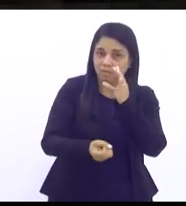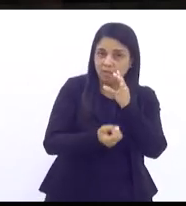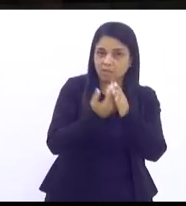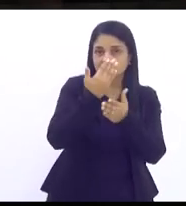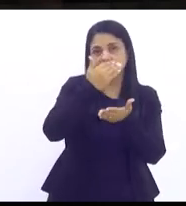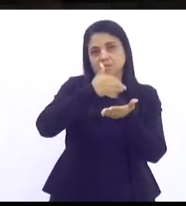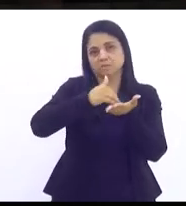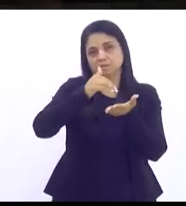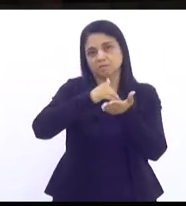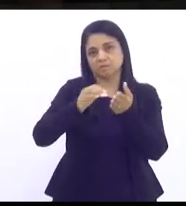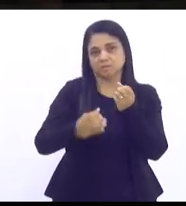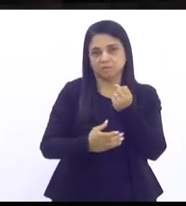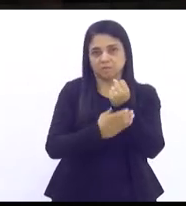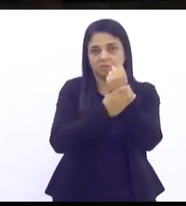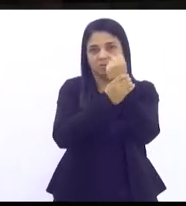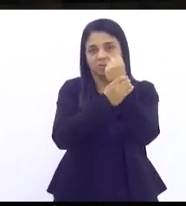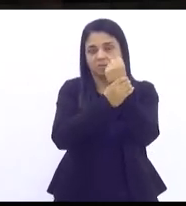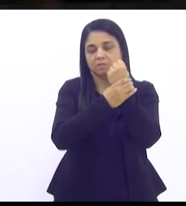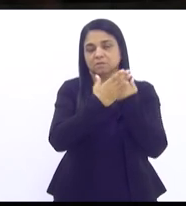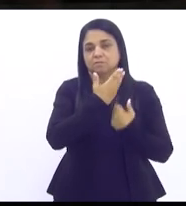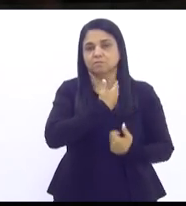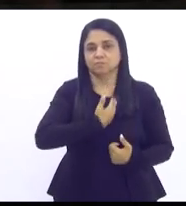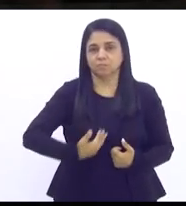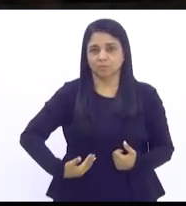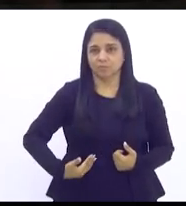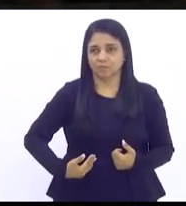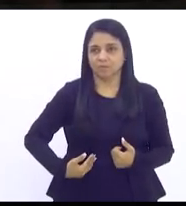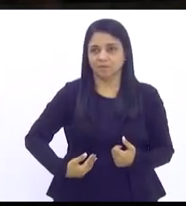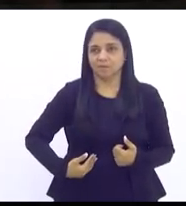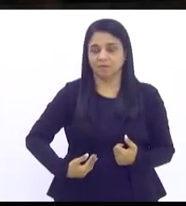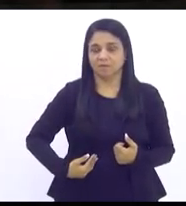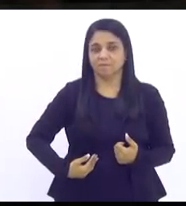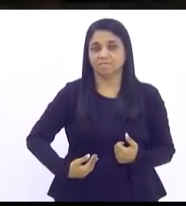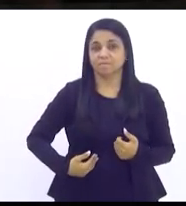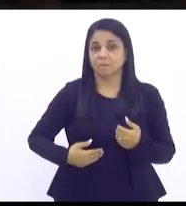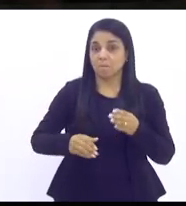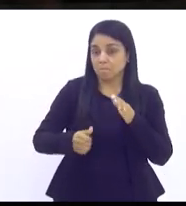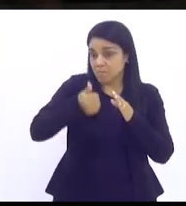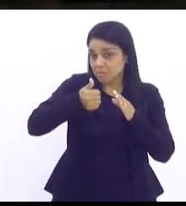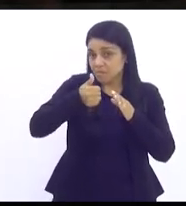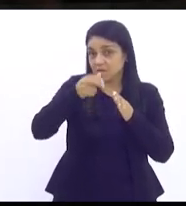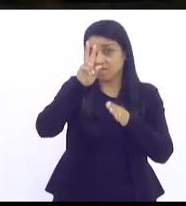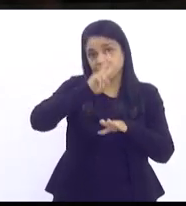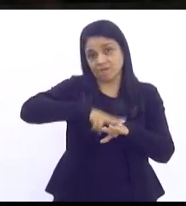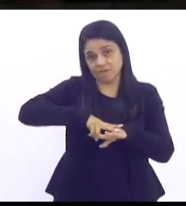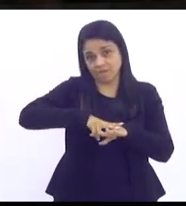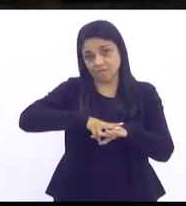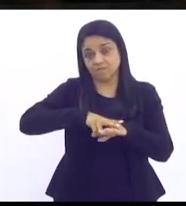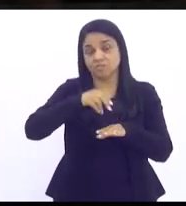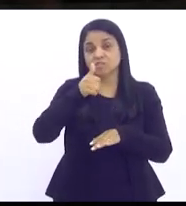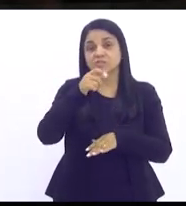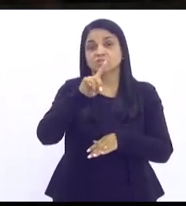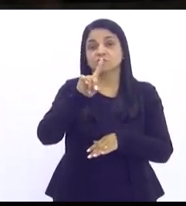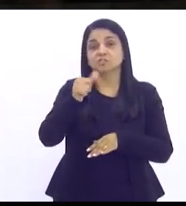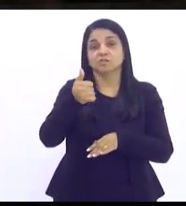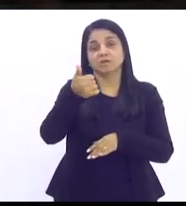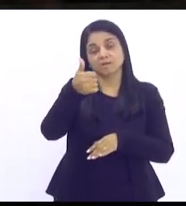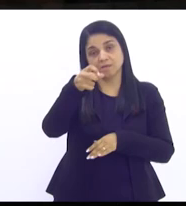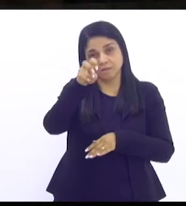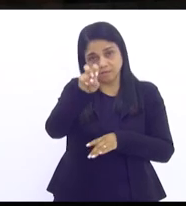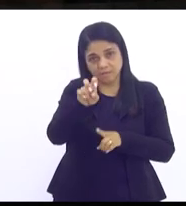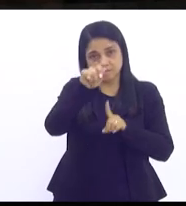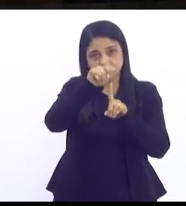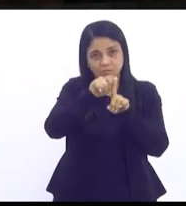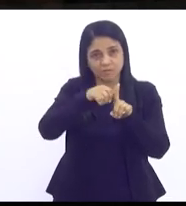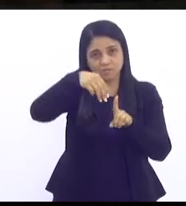de Segurança Pública. Então, nasceu a Secretaria de Segurança Pública em 15 de